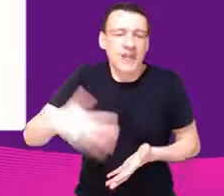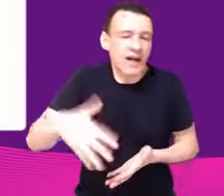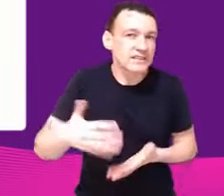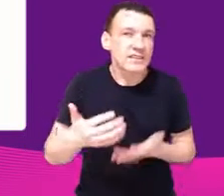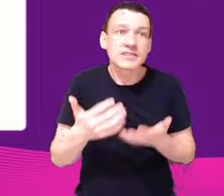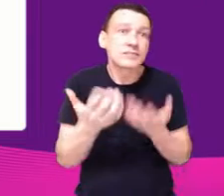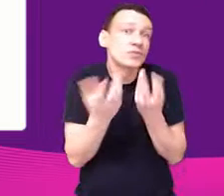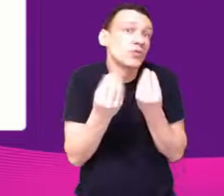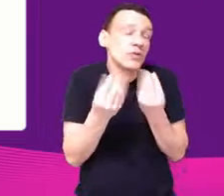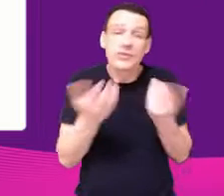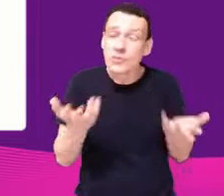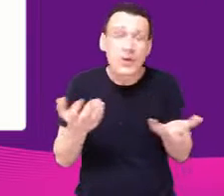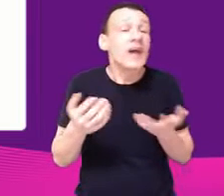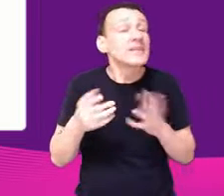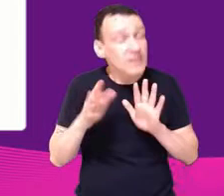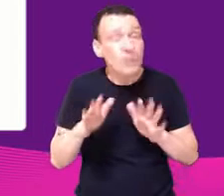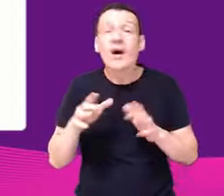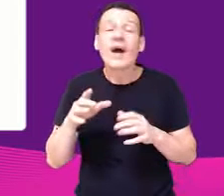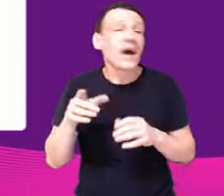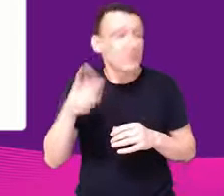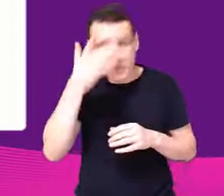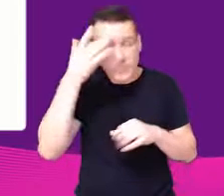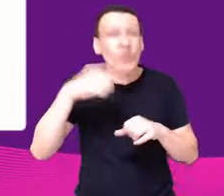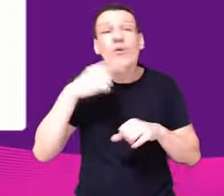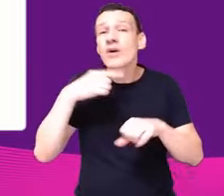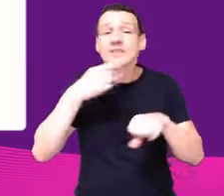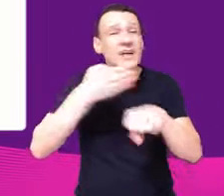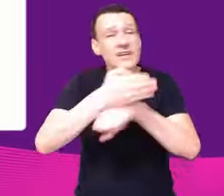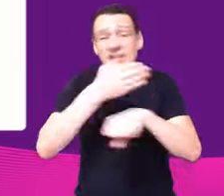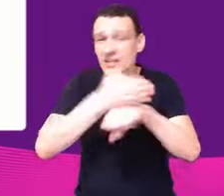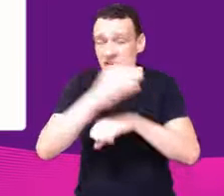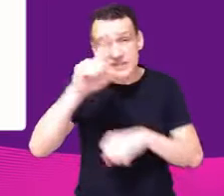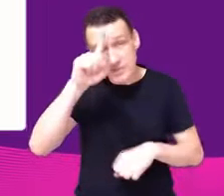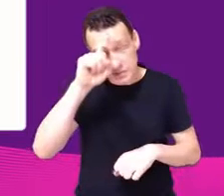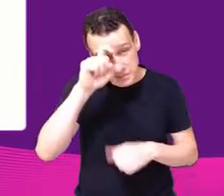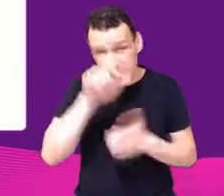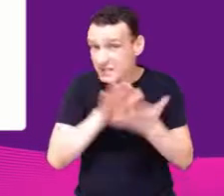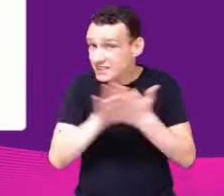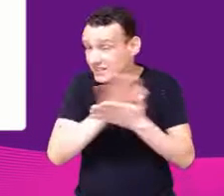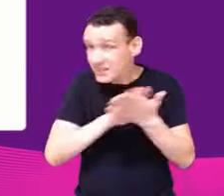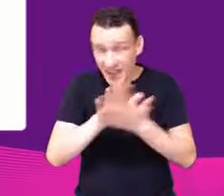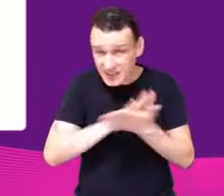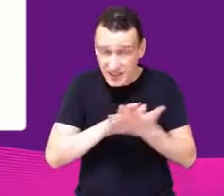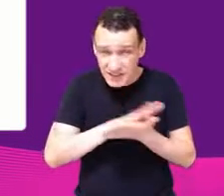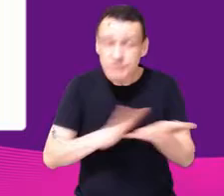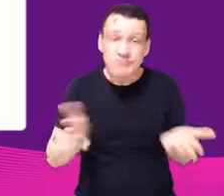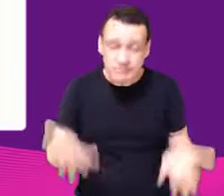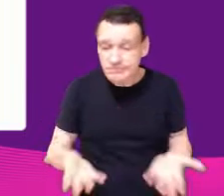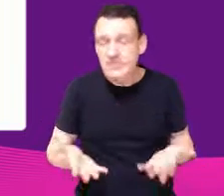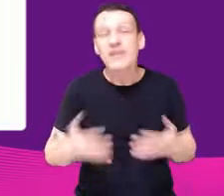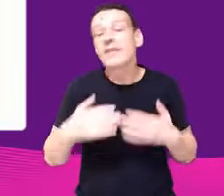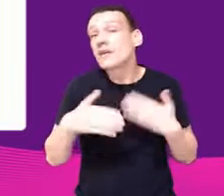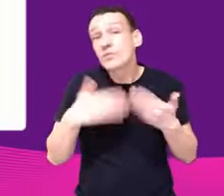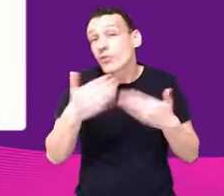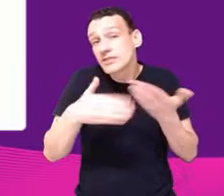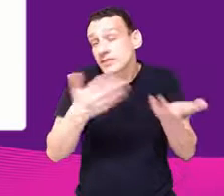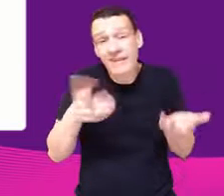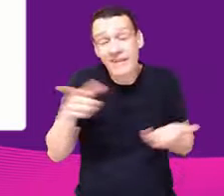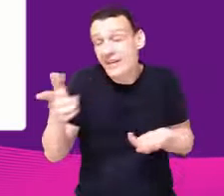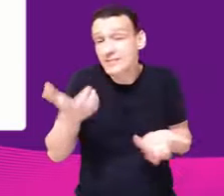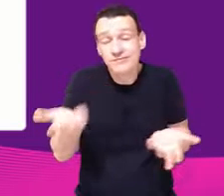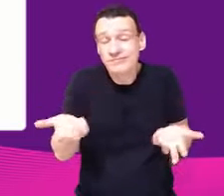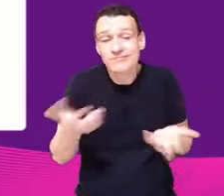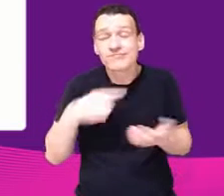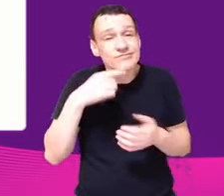não entrando nas estatísticas que definem a proporção de pacientes com doença renal crônica. Se você usa esse mesmo mapa, mas você